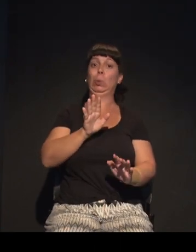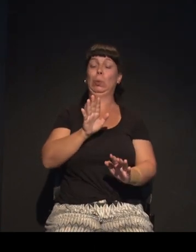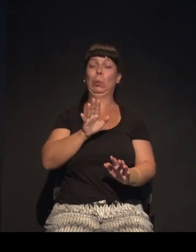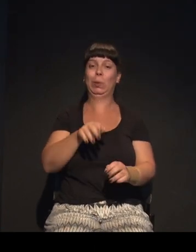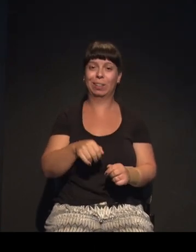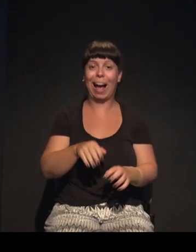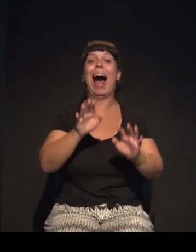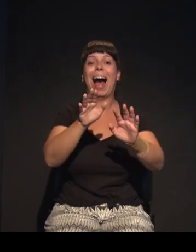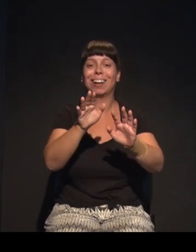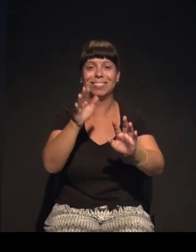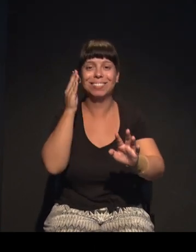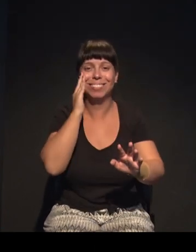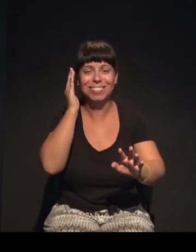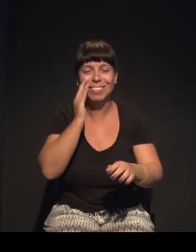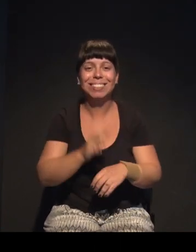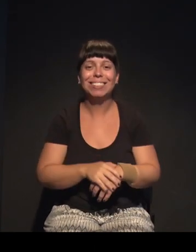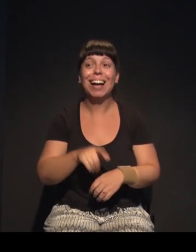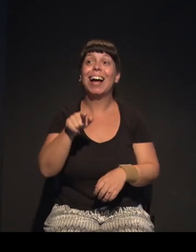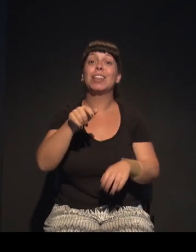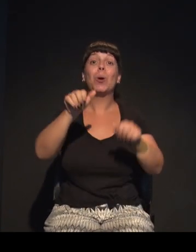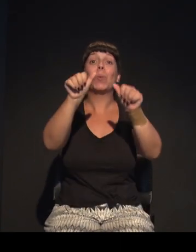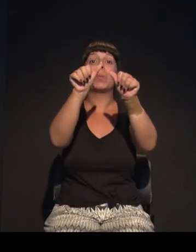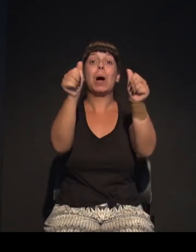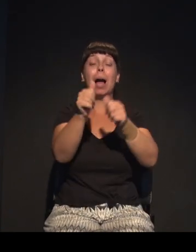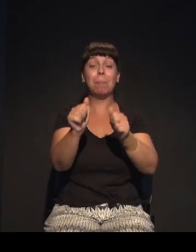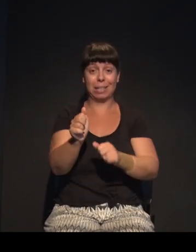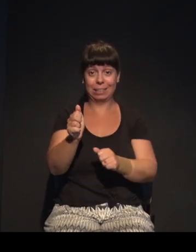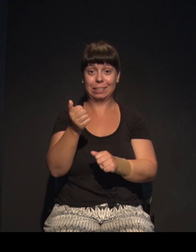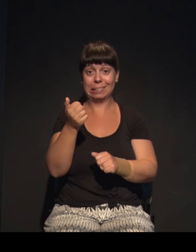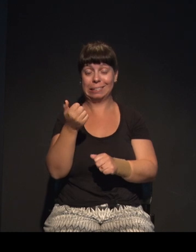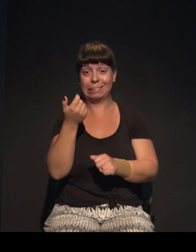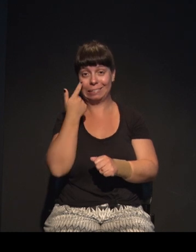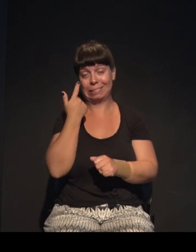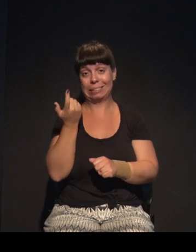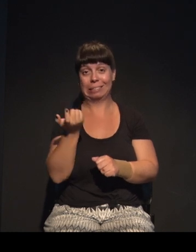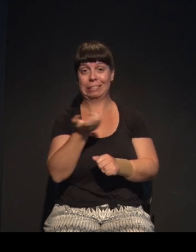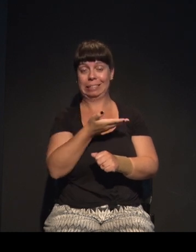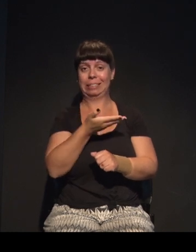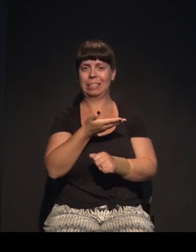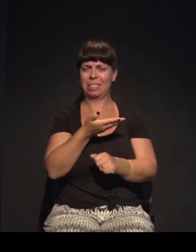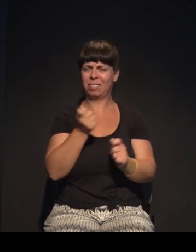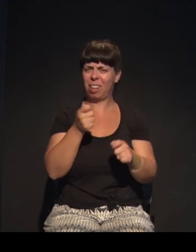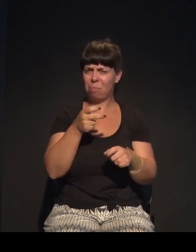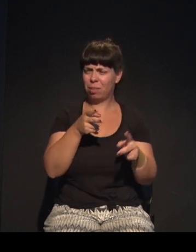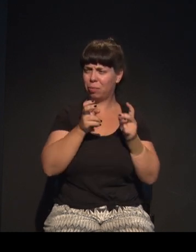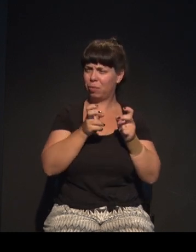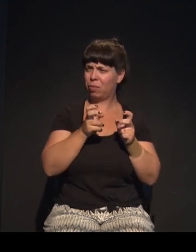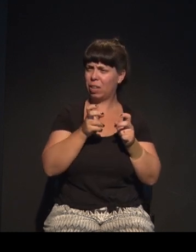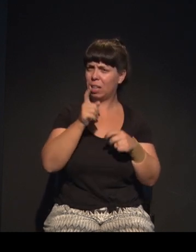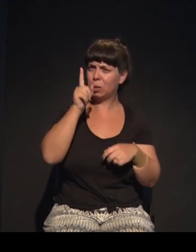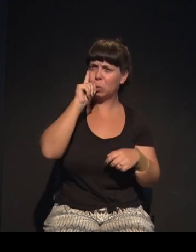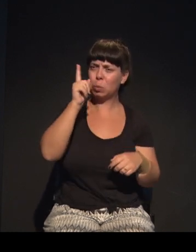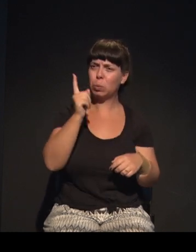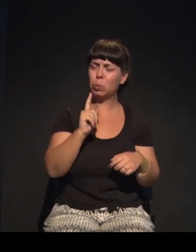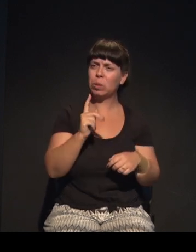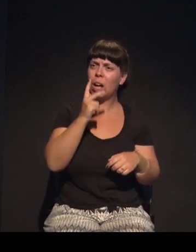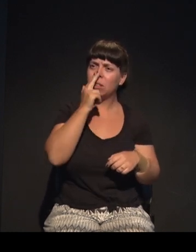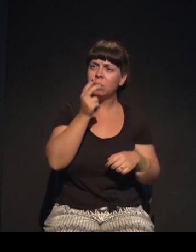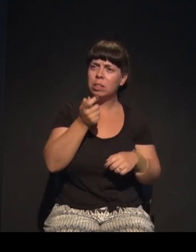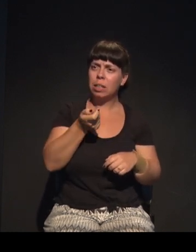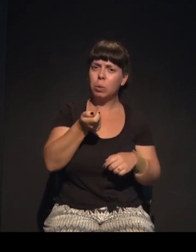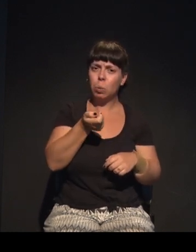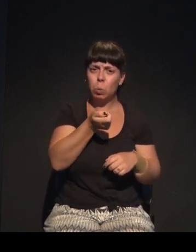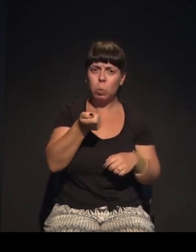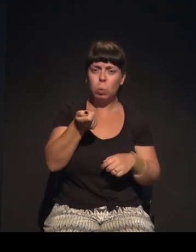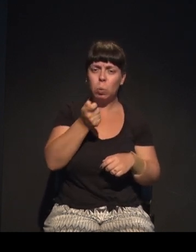tá aí eu trouxe esse mapa e um é ali é como vocês podem ver não sei acho que tem alguma coisa tem um exemplo